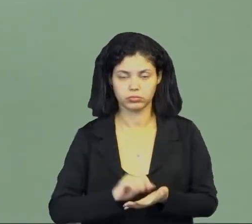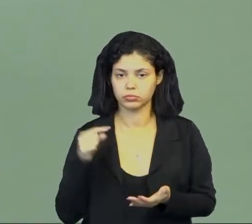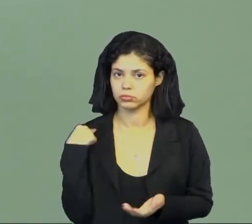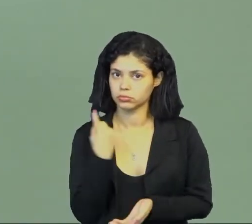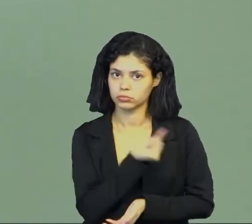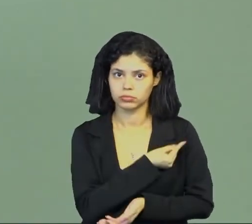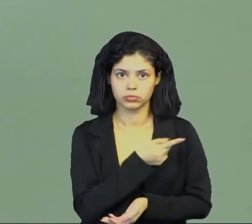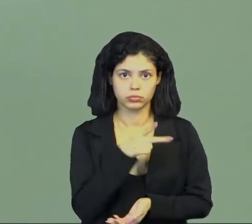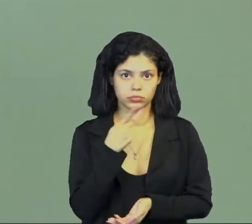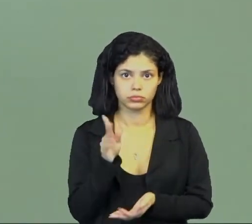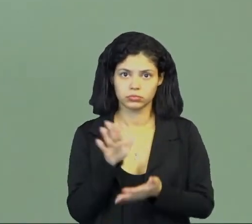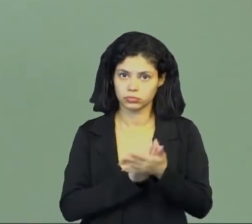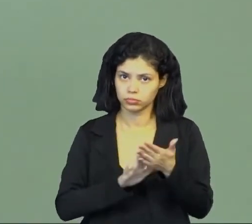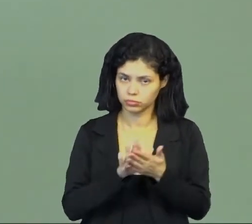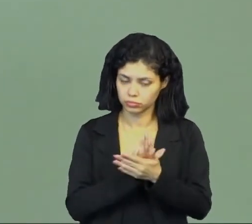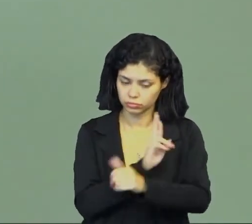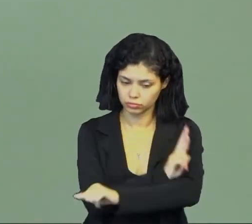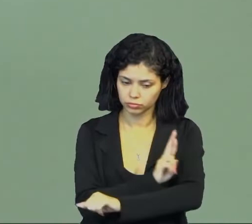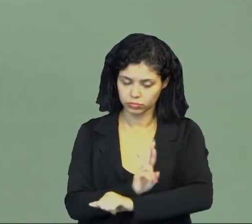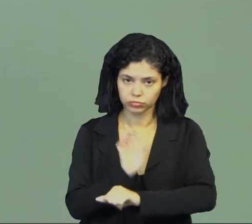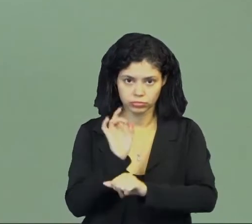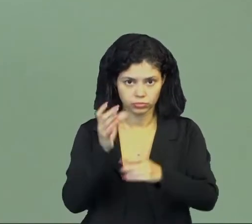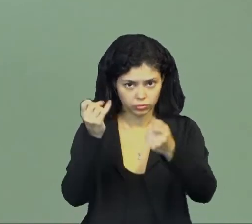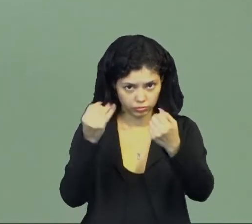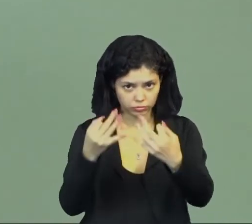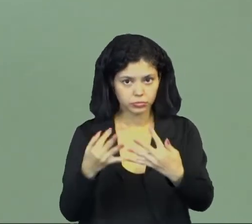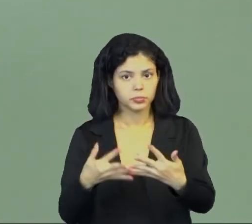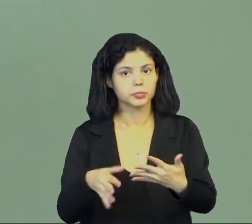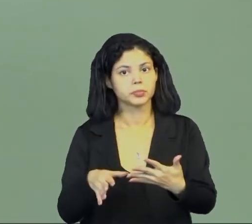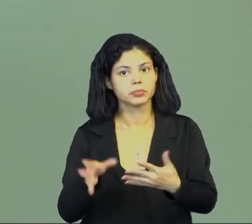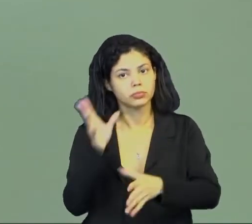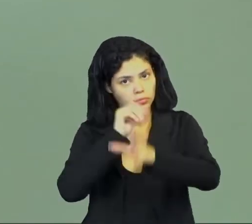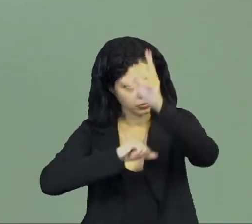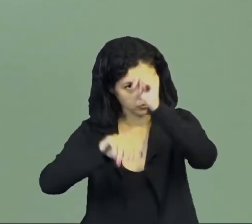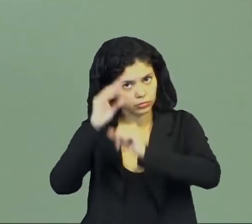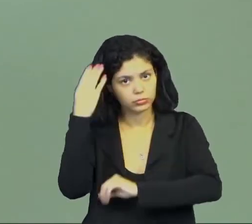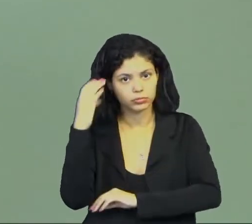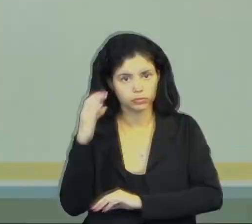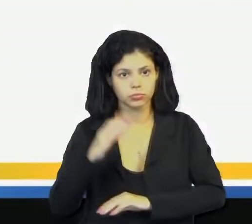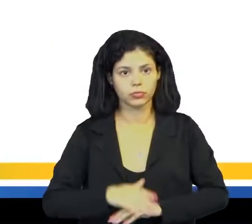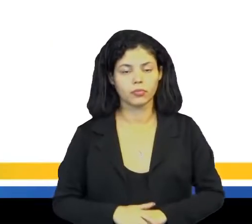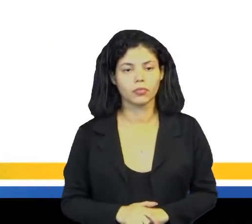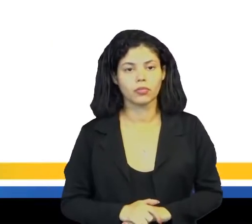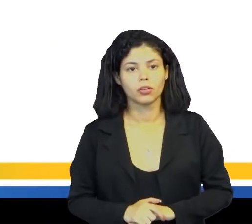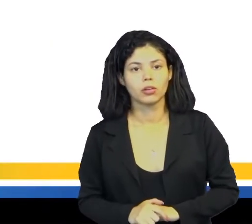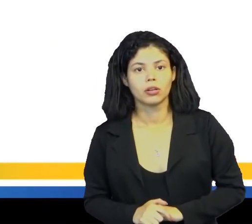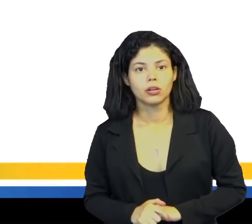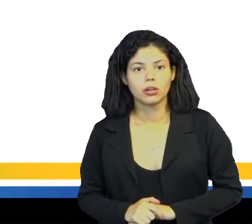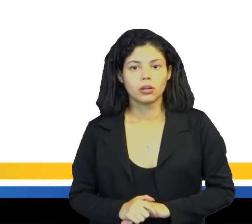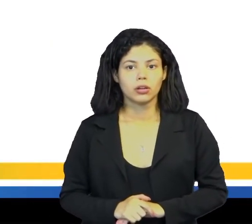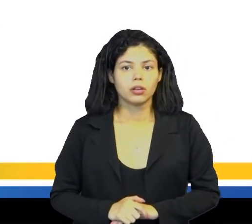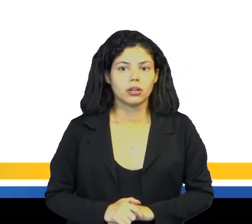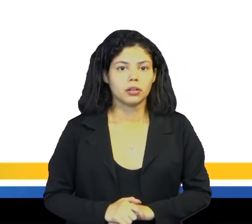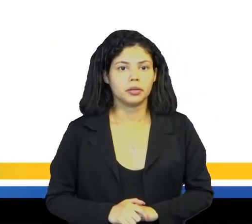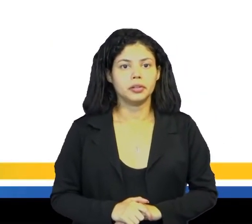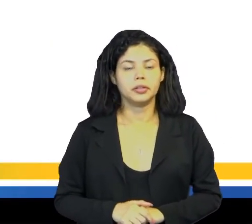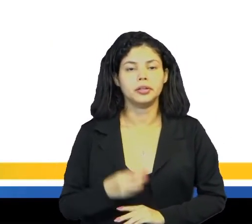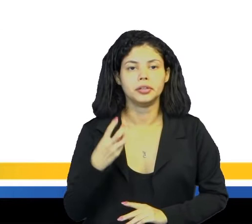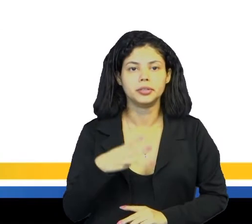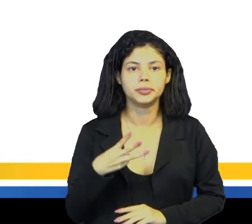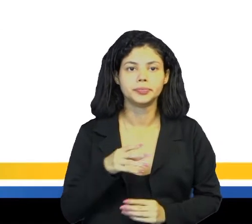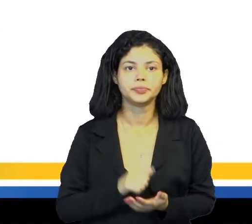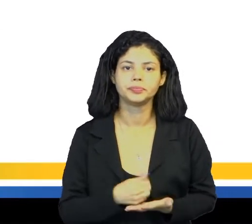não estamos indo contra nenhuma religião, só estamos falando do conhecimento científico. Vamos para a questão